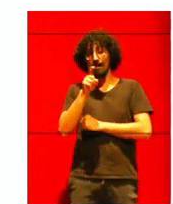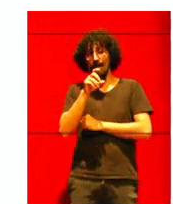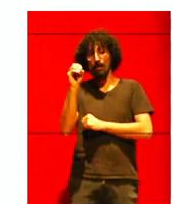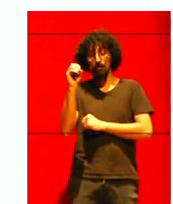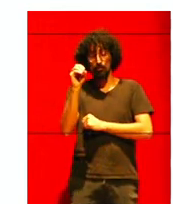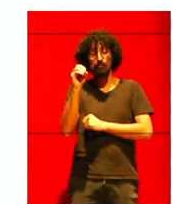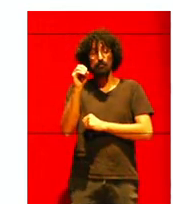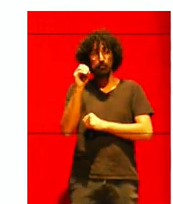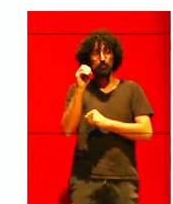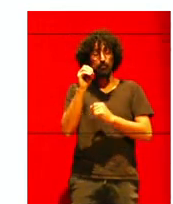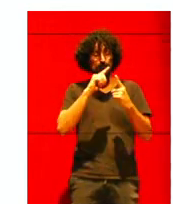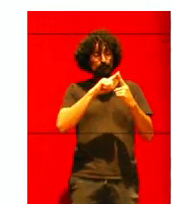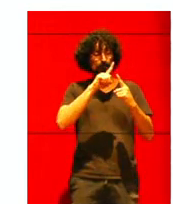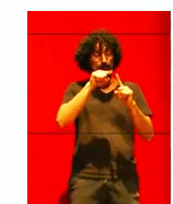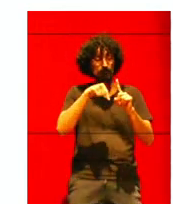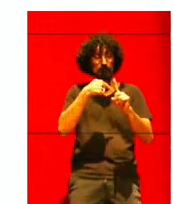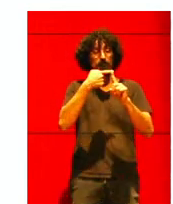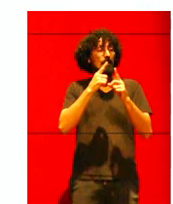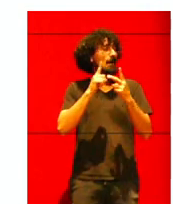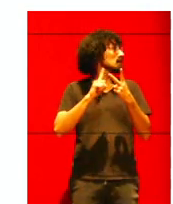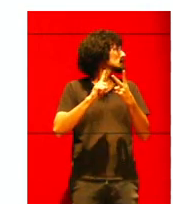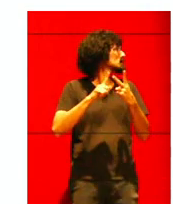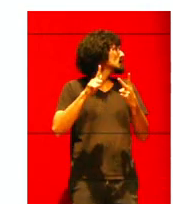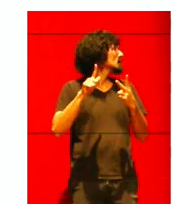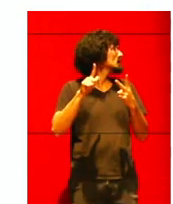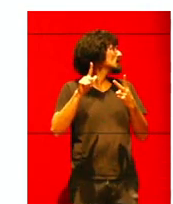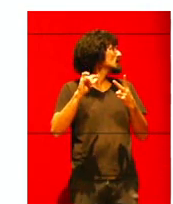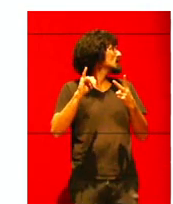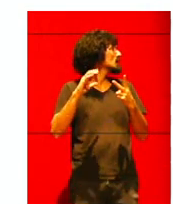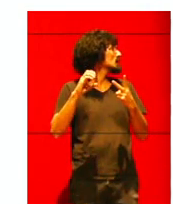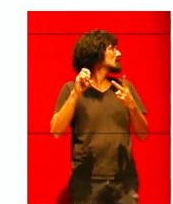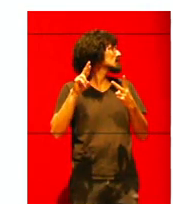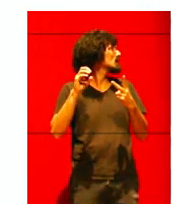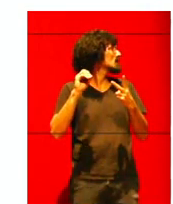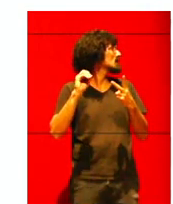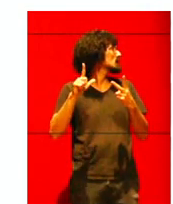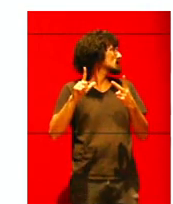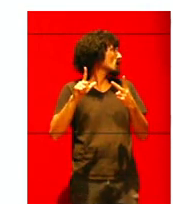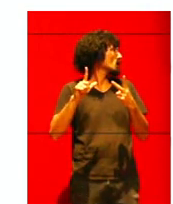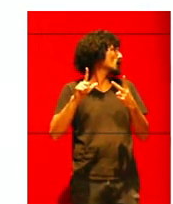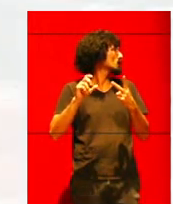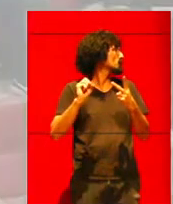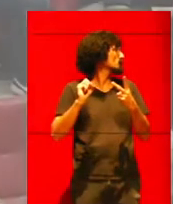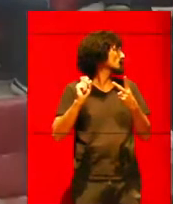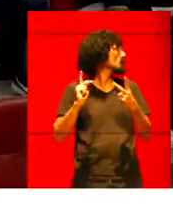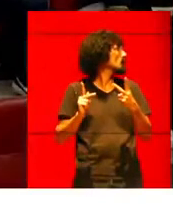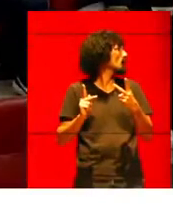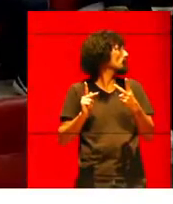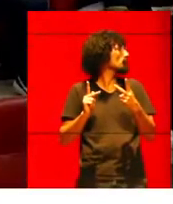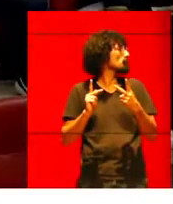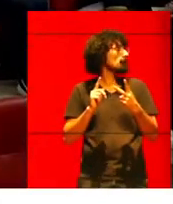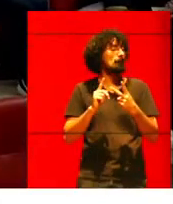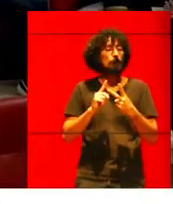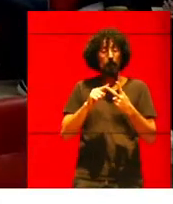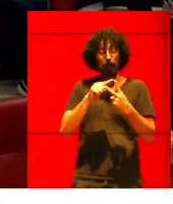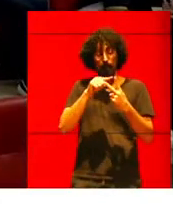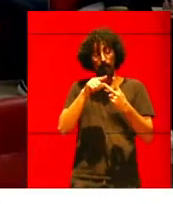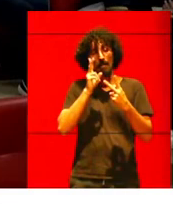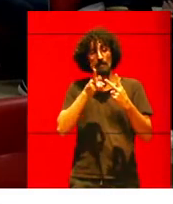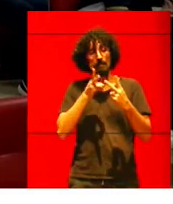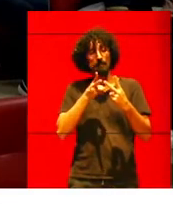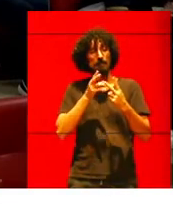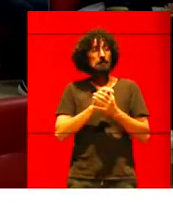e uma molécula de glicerol. Uma só? Não, pessoal, são três. São três moléculas de ácidos graxos,